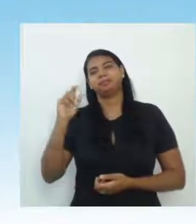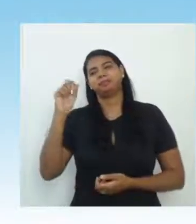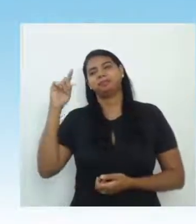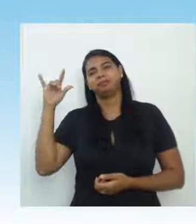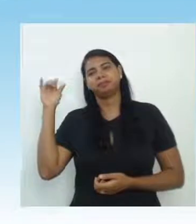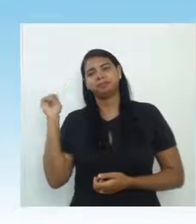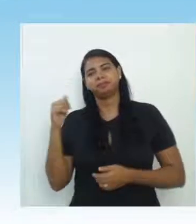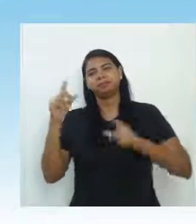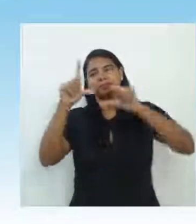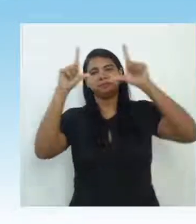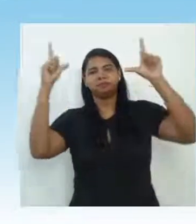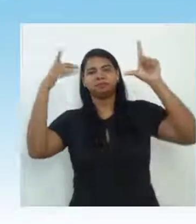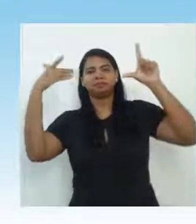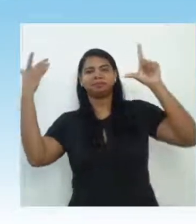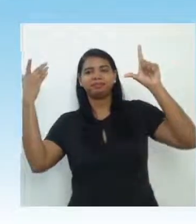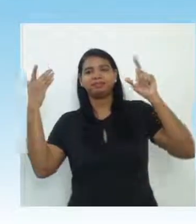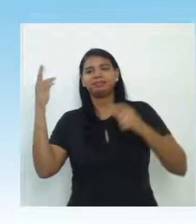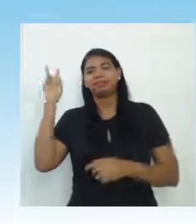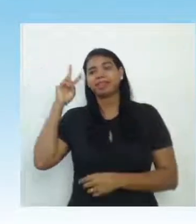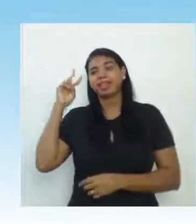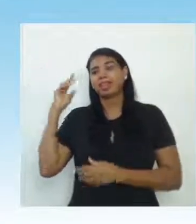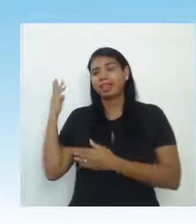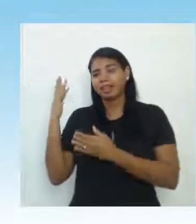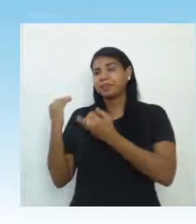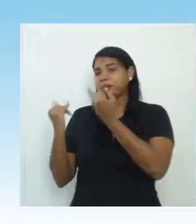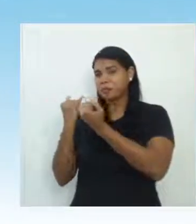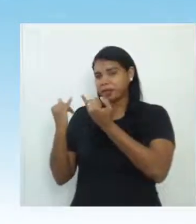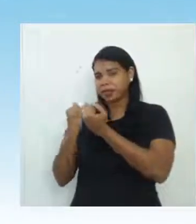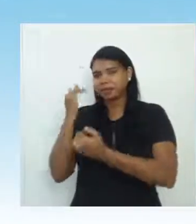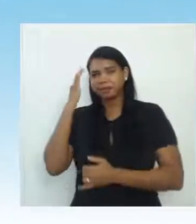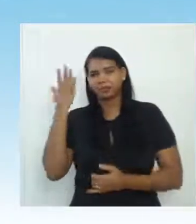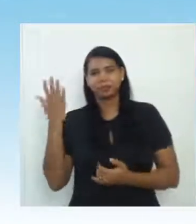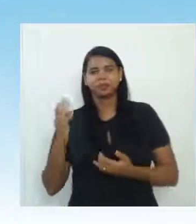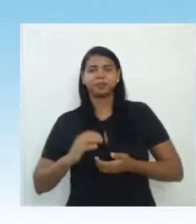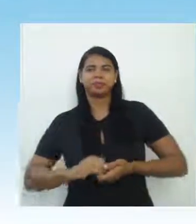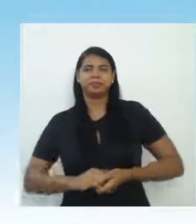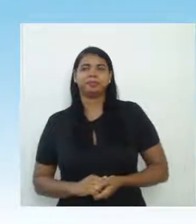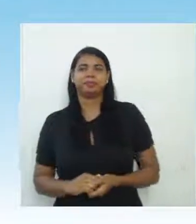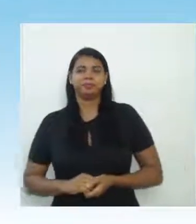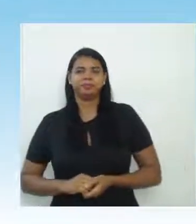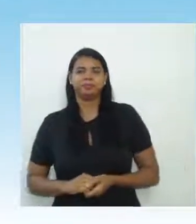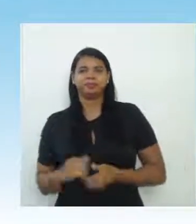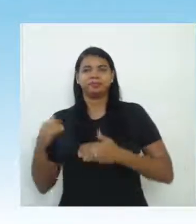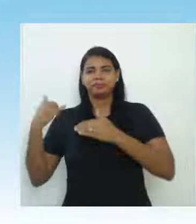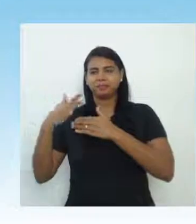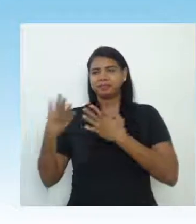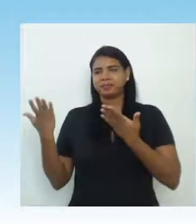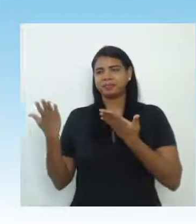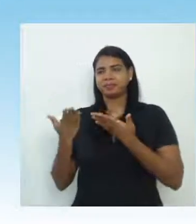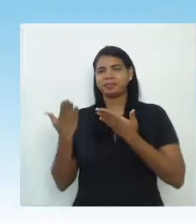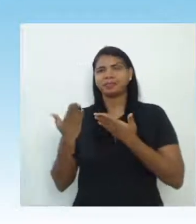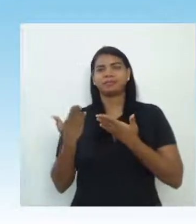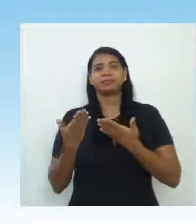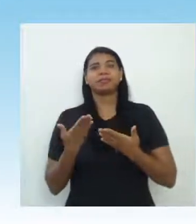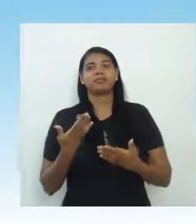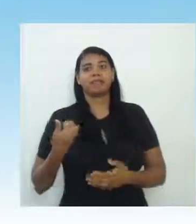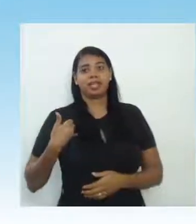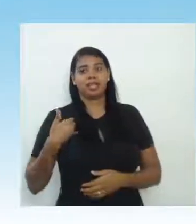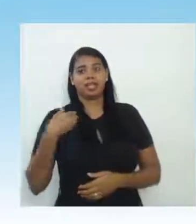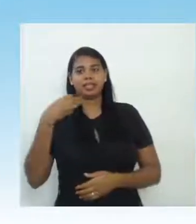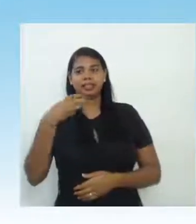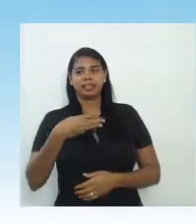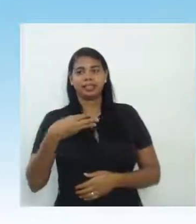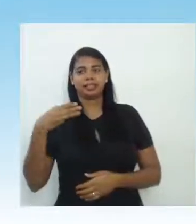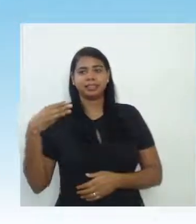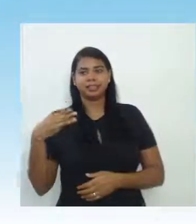E aí, a gente vai falar um pouquinho sobre ela, né? A nossa irmãzinha mais velha, que fez 33 anos esse ano,